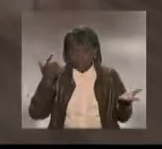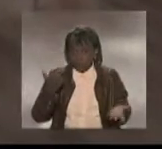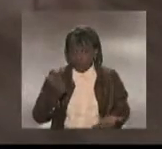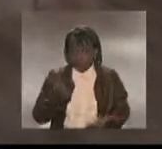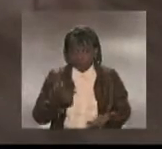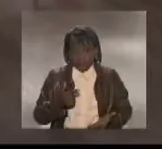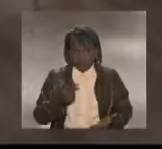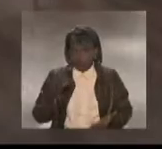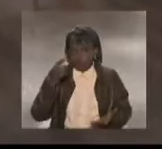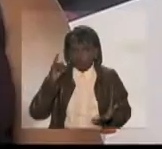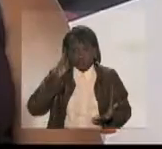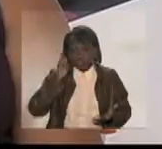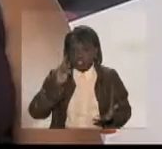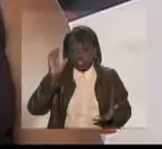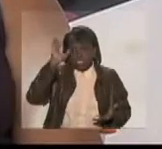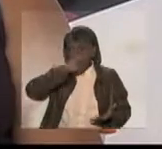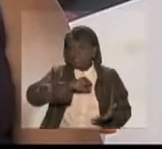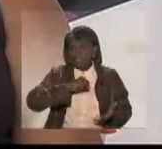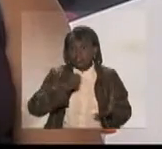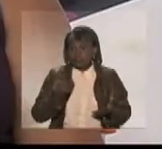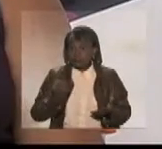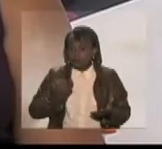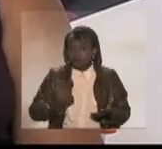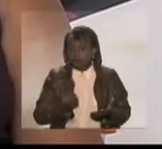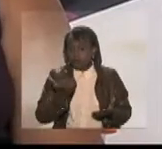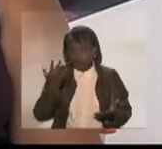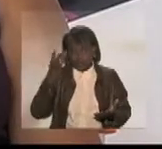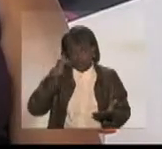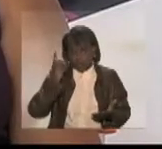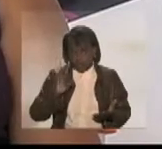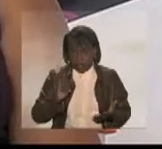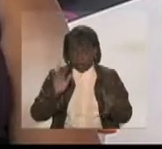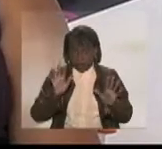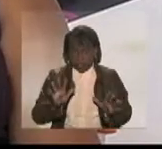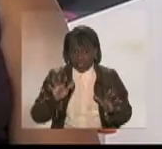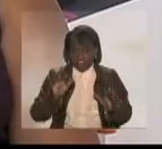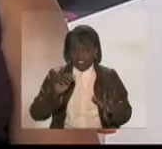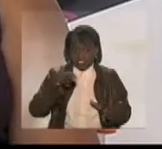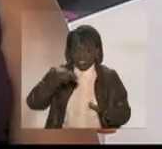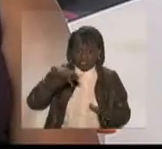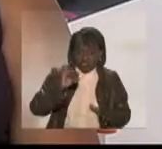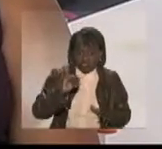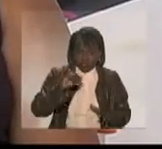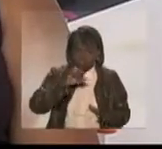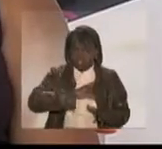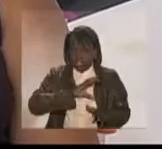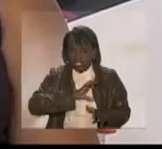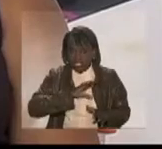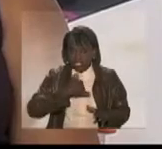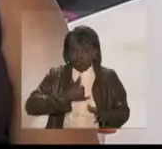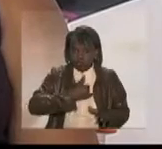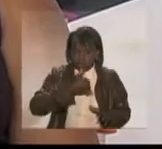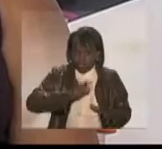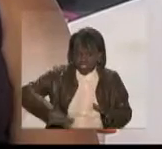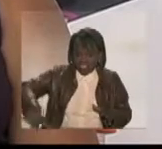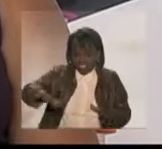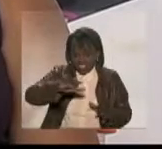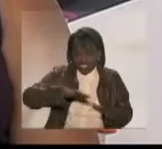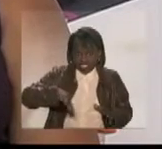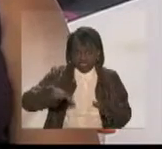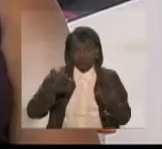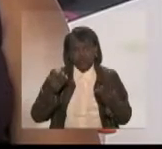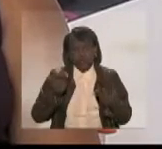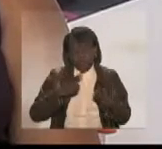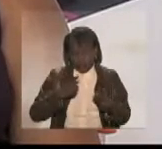Sim, Doris? não temos noção, mas na Baixada Fluminense isso é muito frequente.